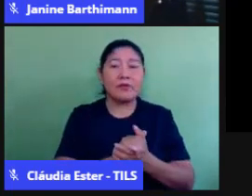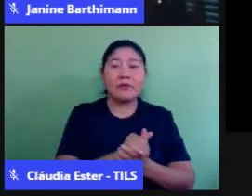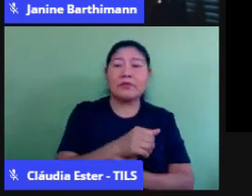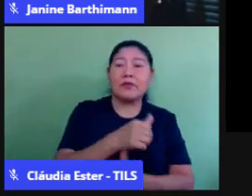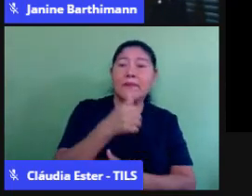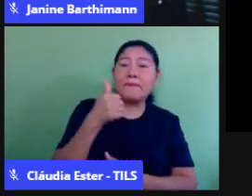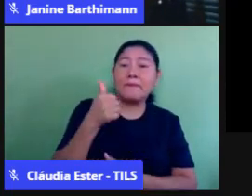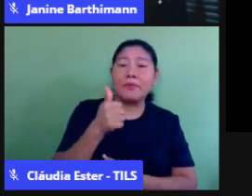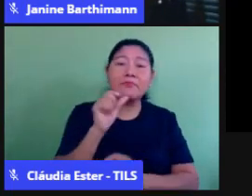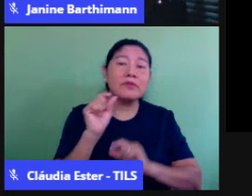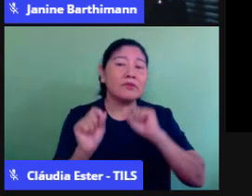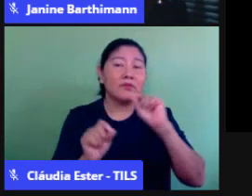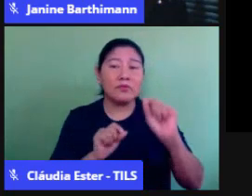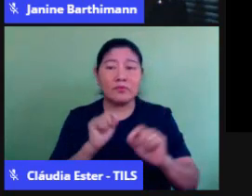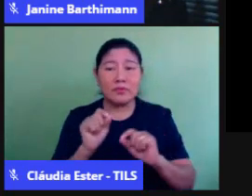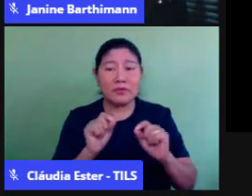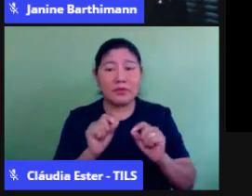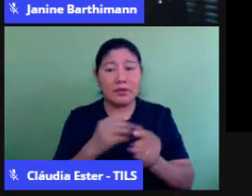Hannah Arendt, né?